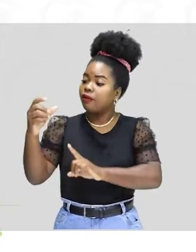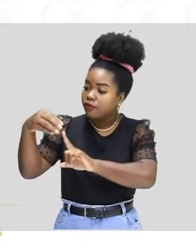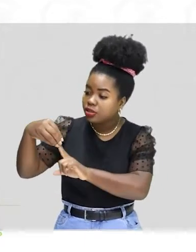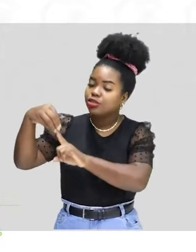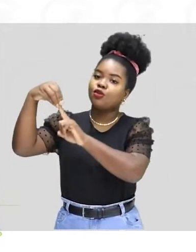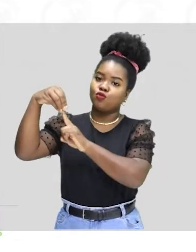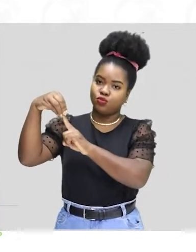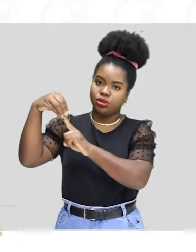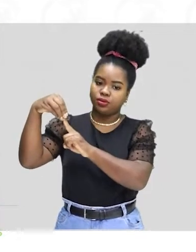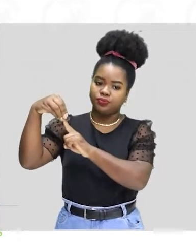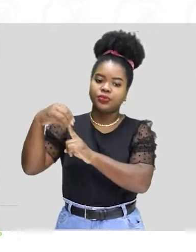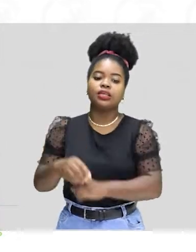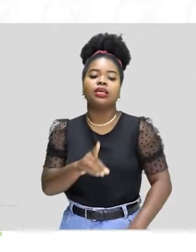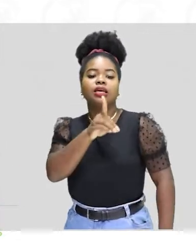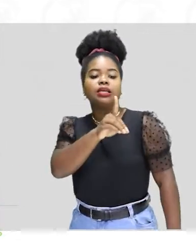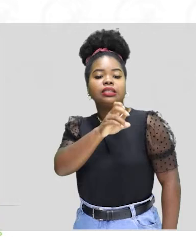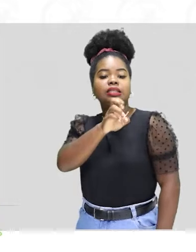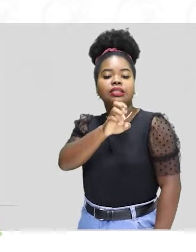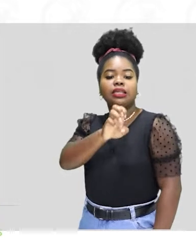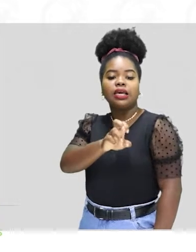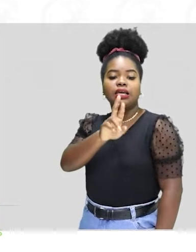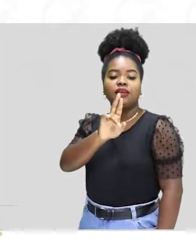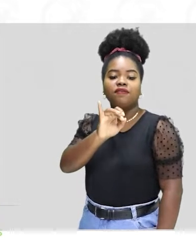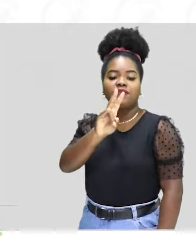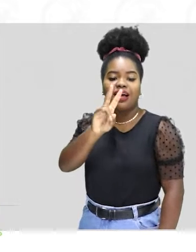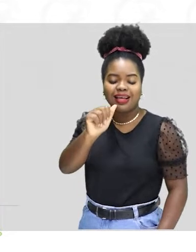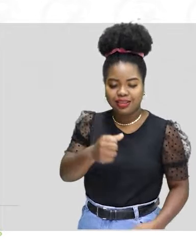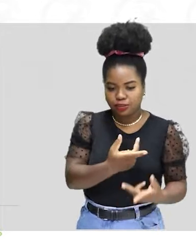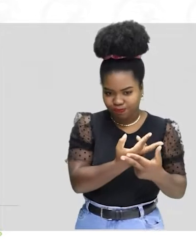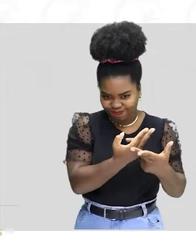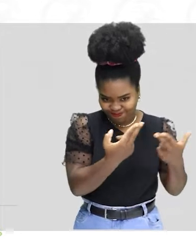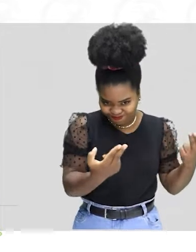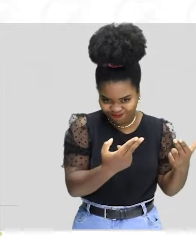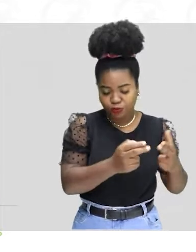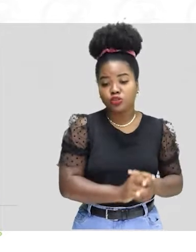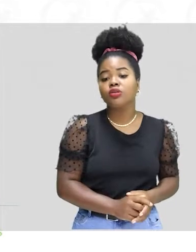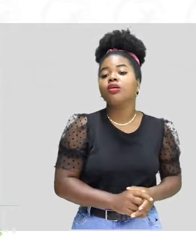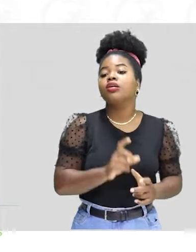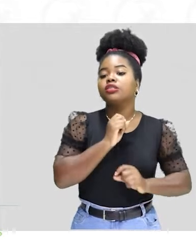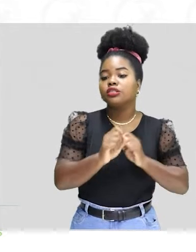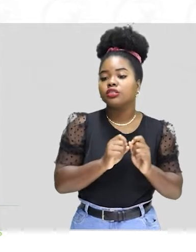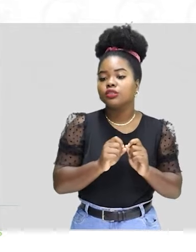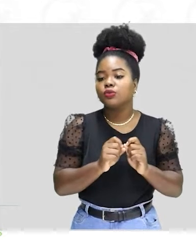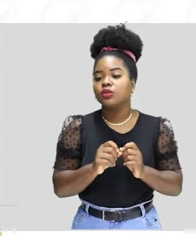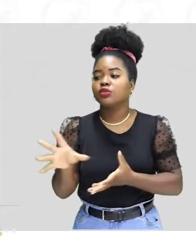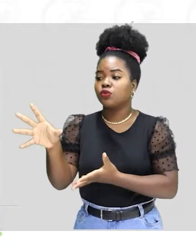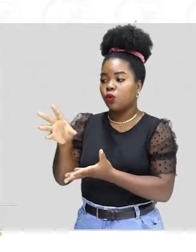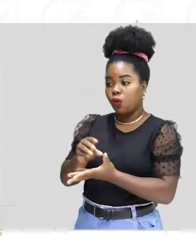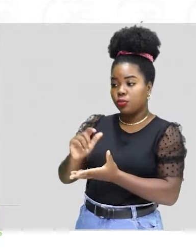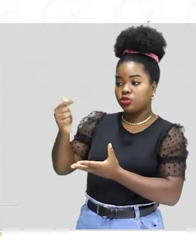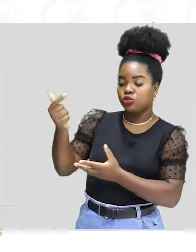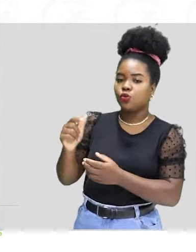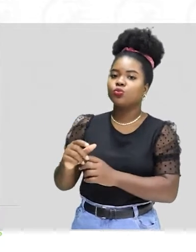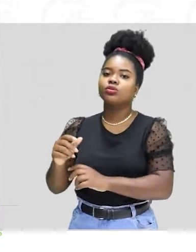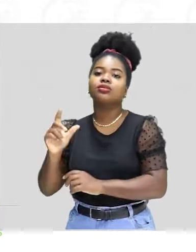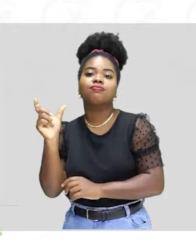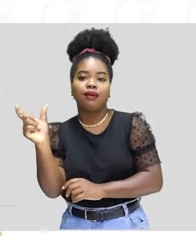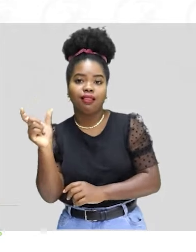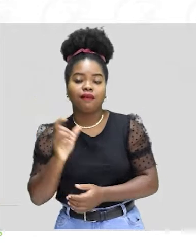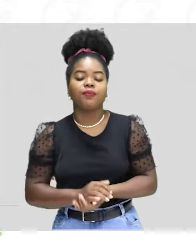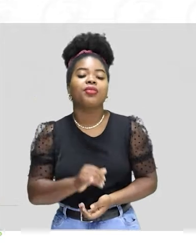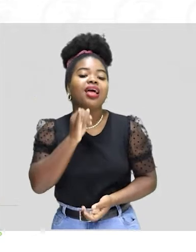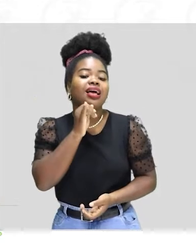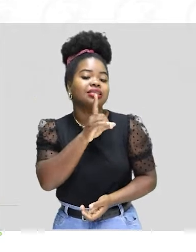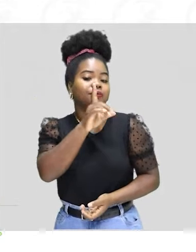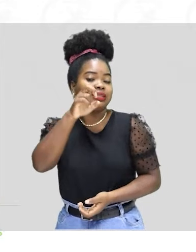tá certo? E as palavras derivadas são aquelas que vêm de outras palavras. Então, por exemplo, eu tenho dente. Dente é